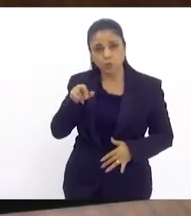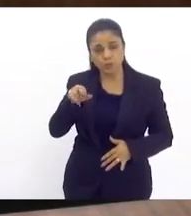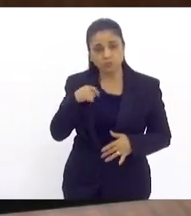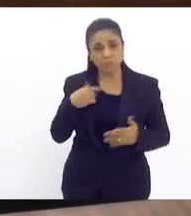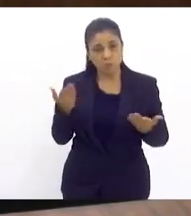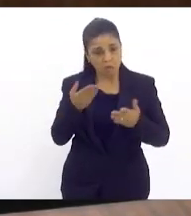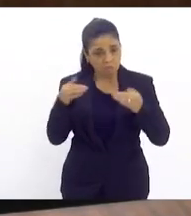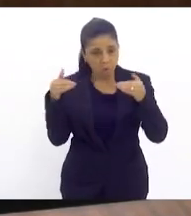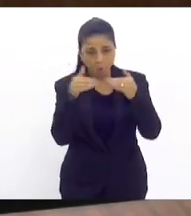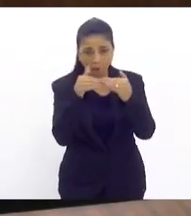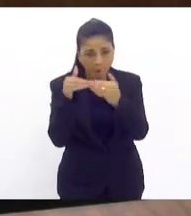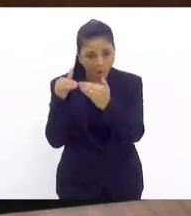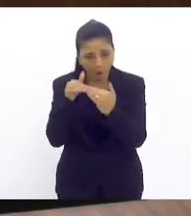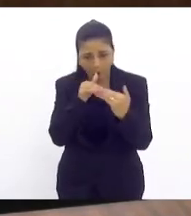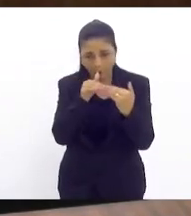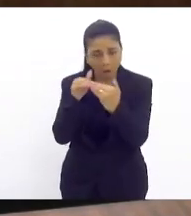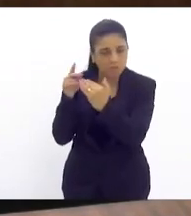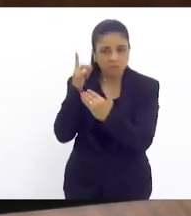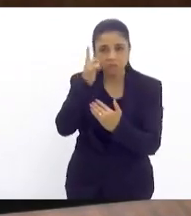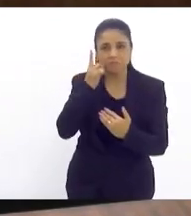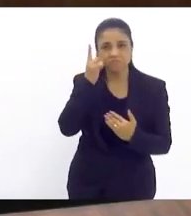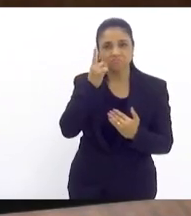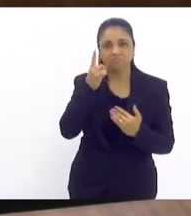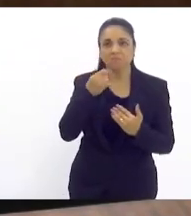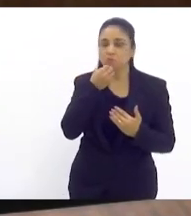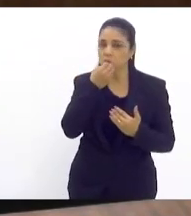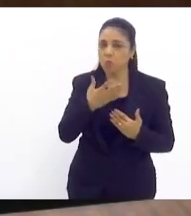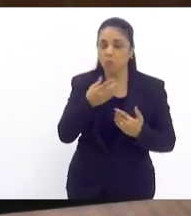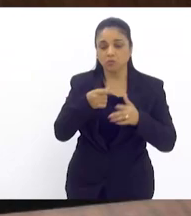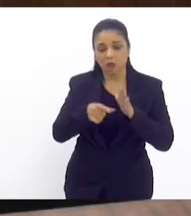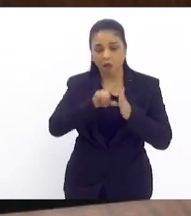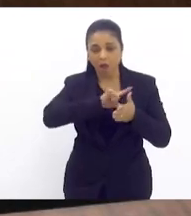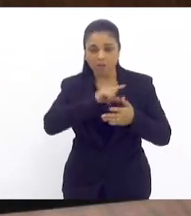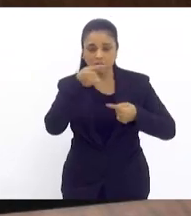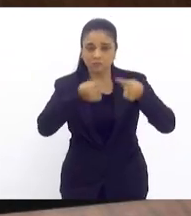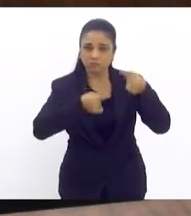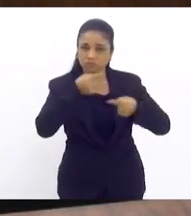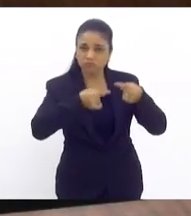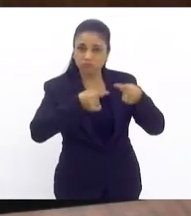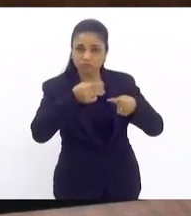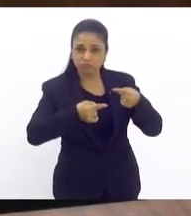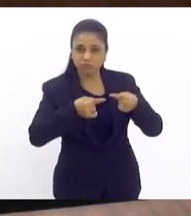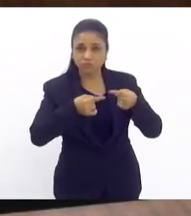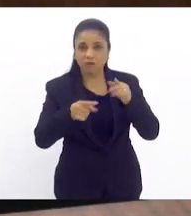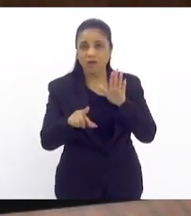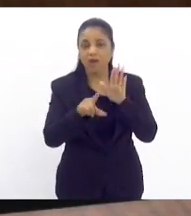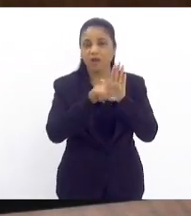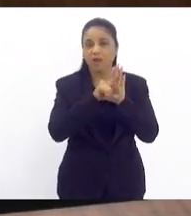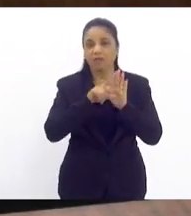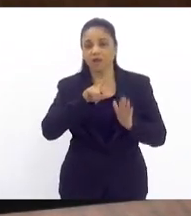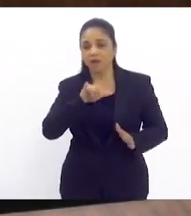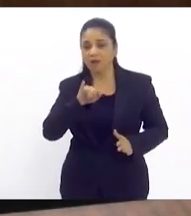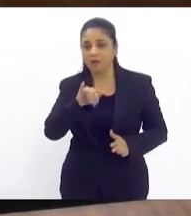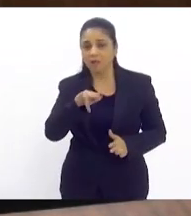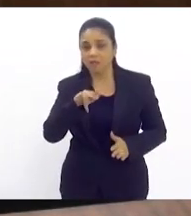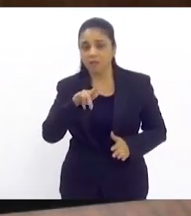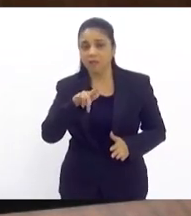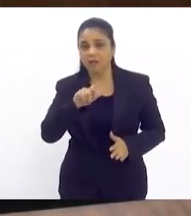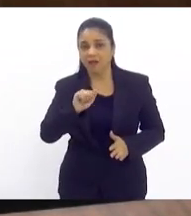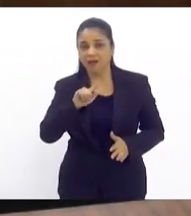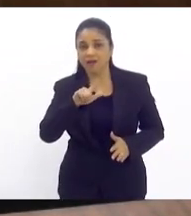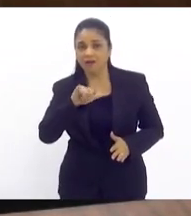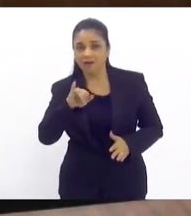casa o que podia ter sido discutido anteriormente questão da alíquota para saúde para educação